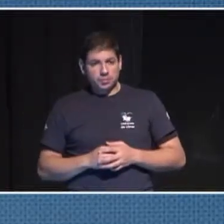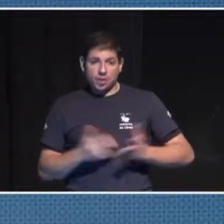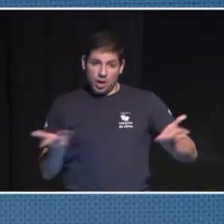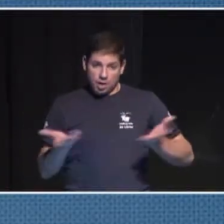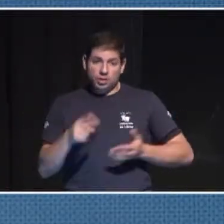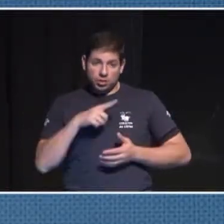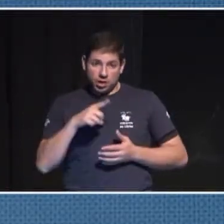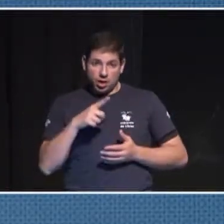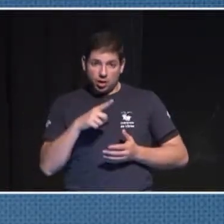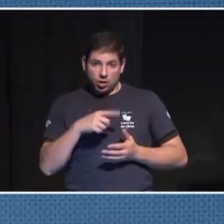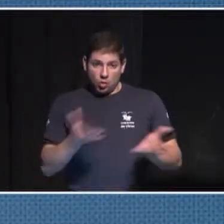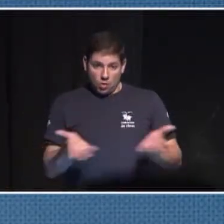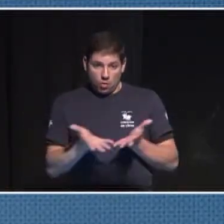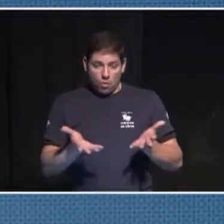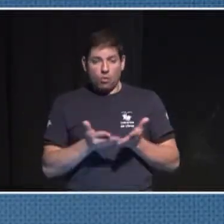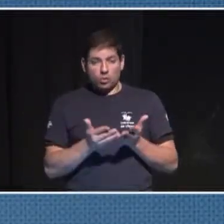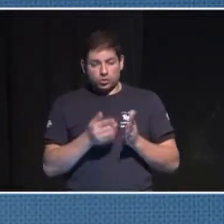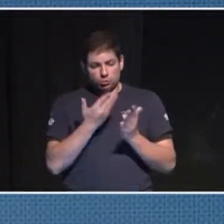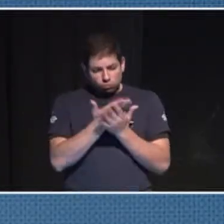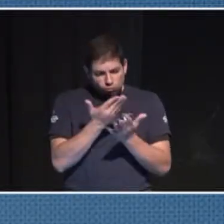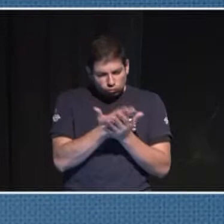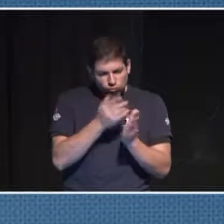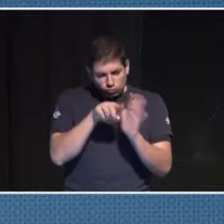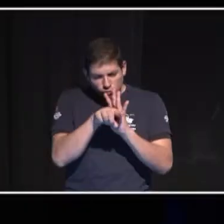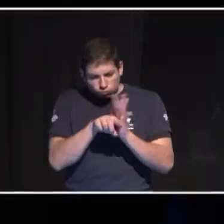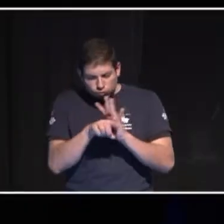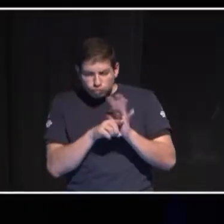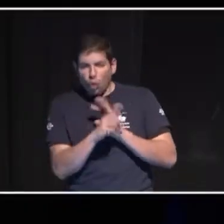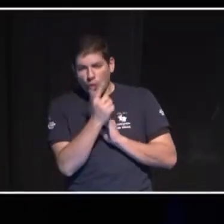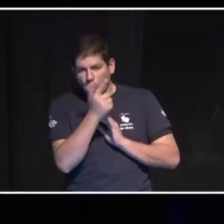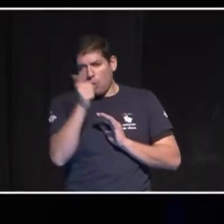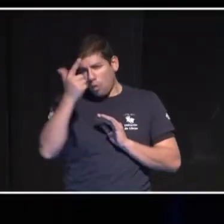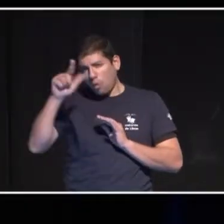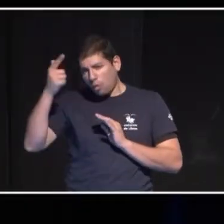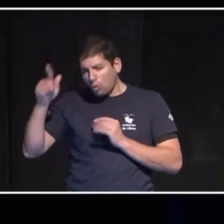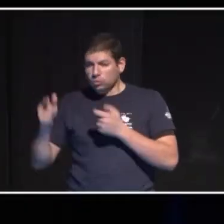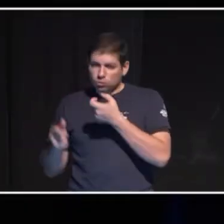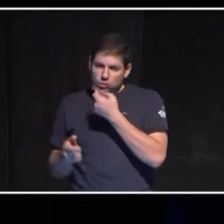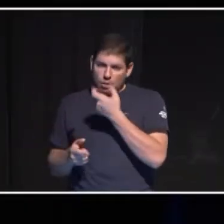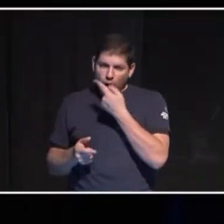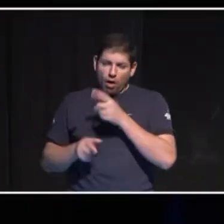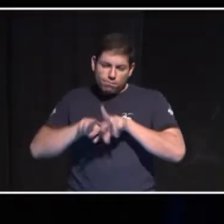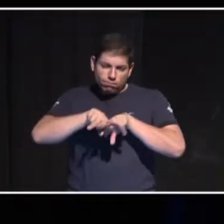Nós temos hoje outros estudos com outras drogas